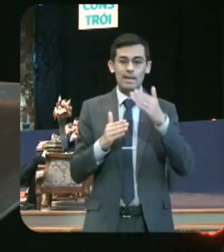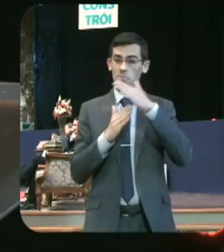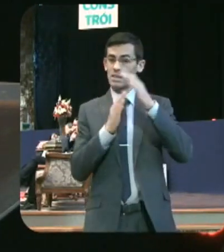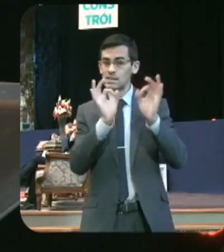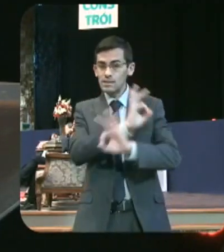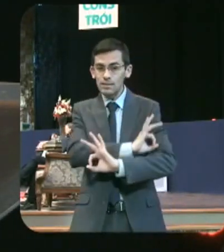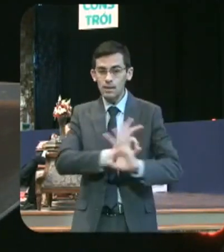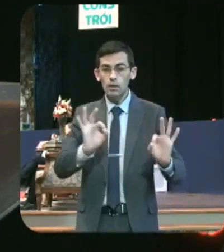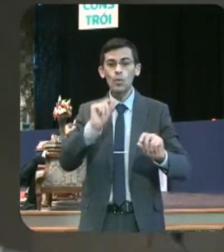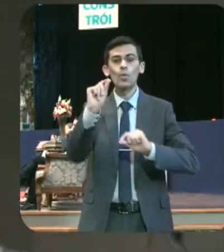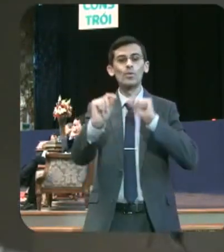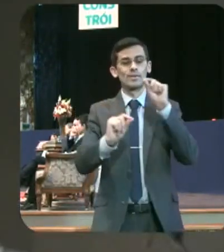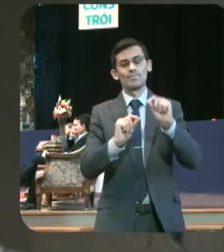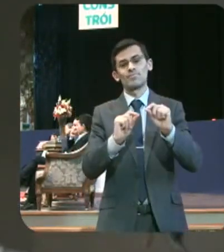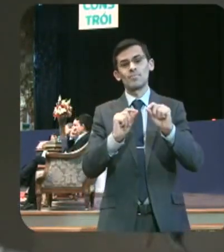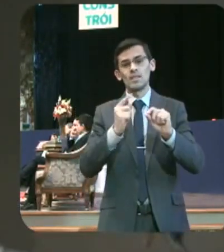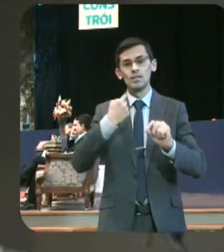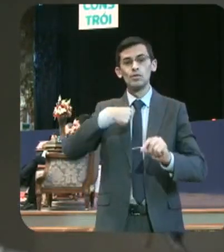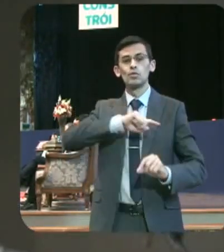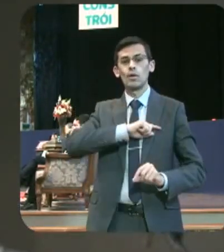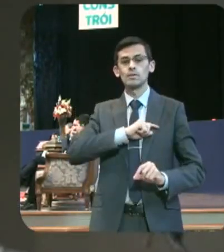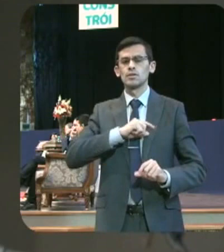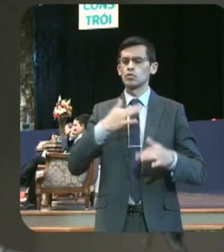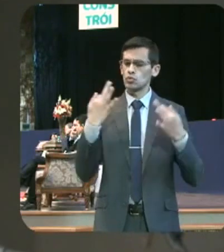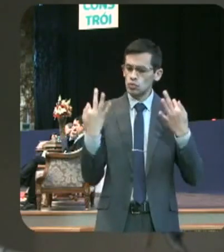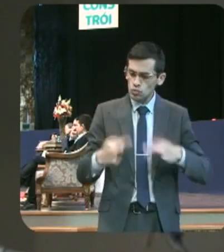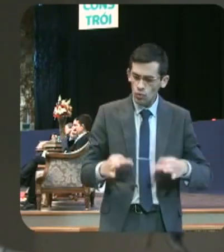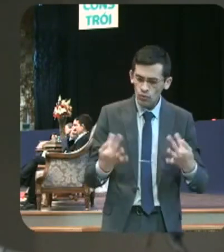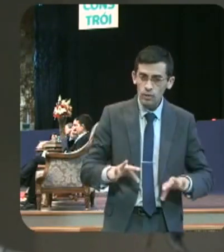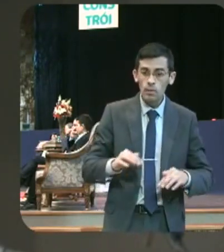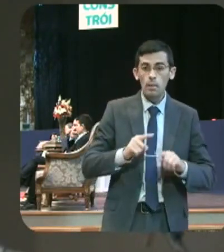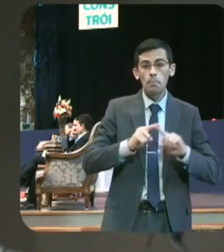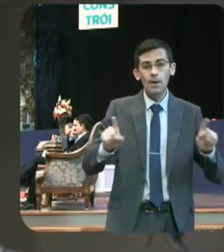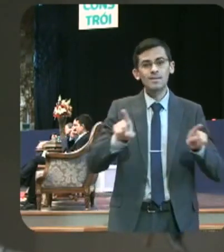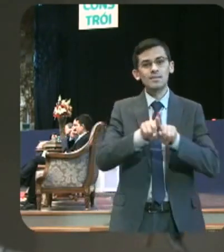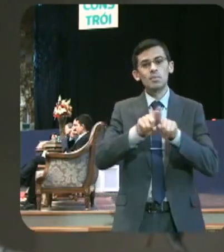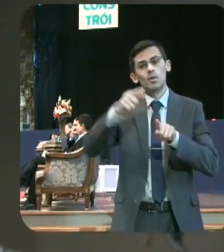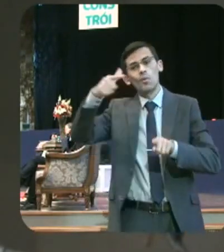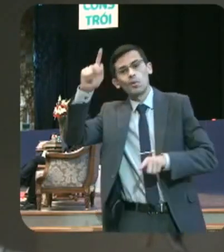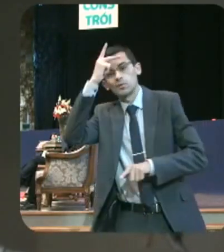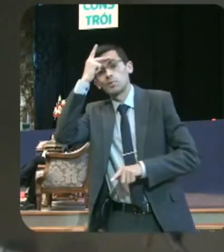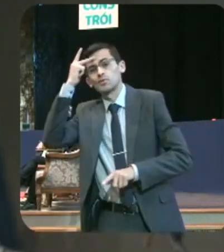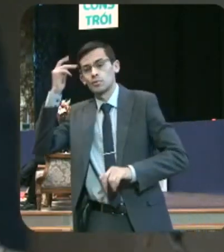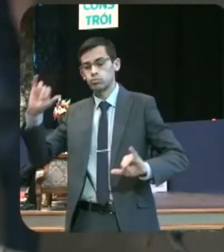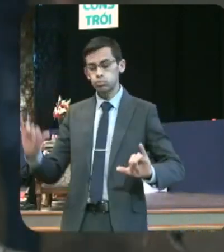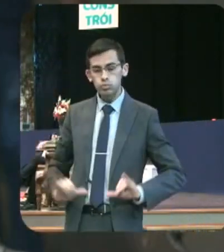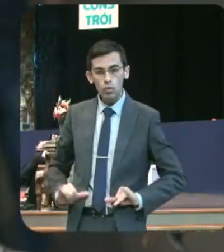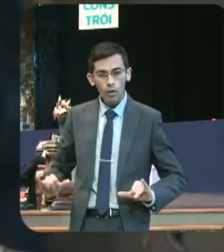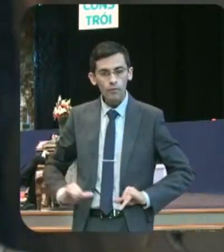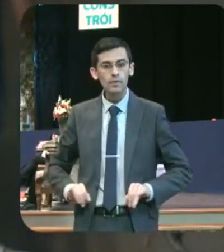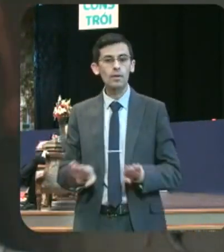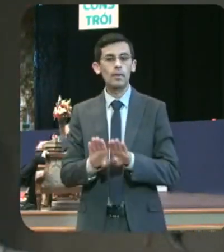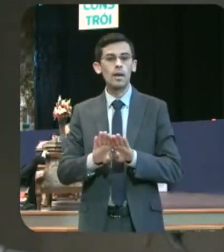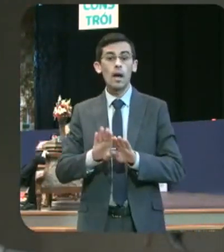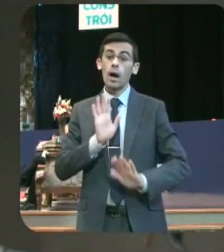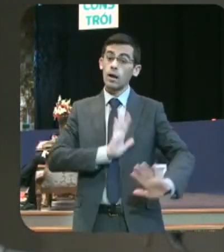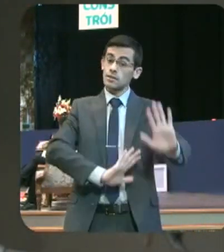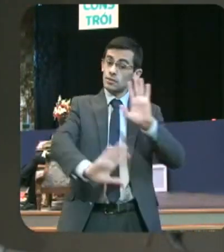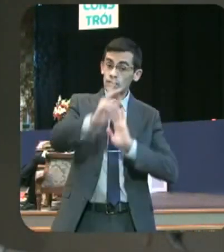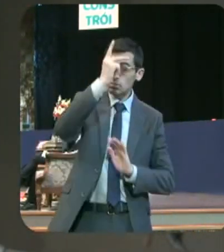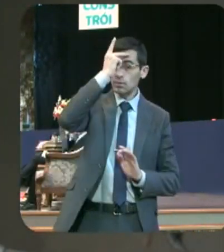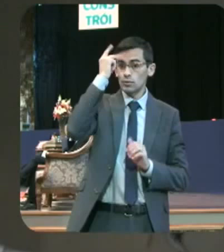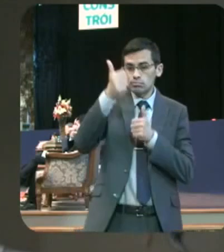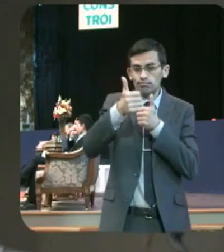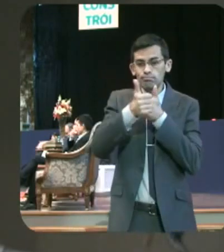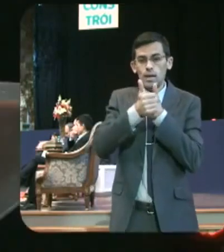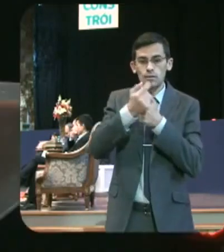limites, a gente se fere e fere pessoas. Às vezes até pessoas que nós